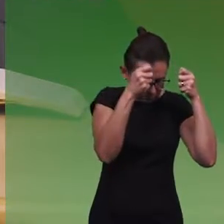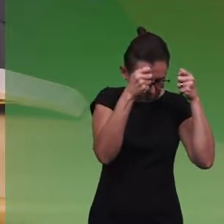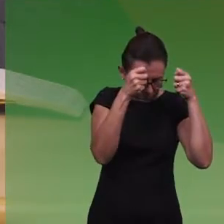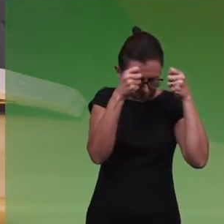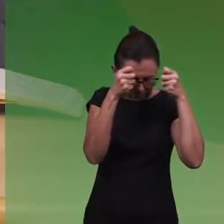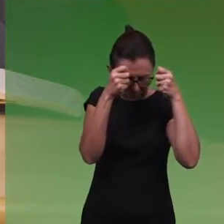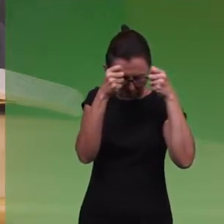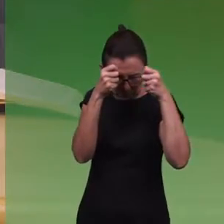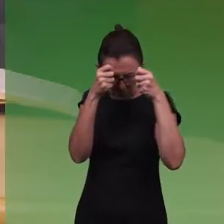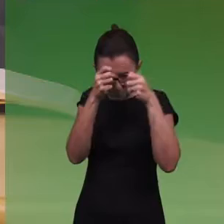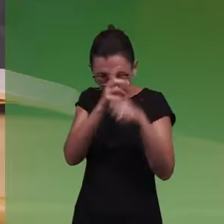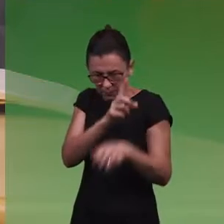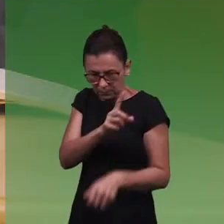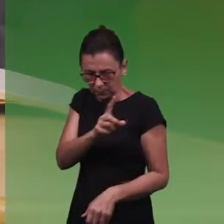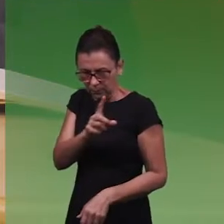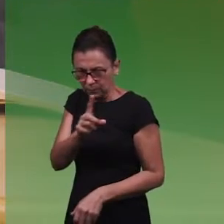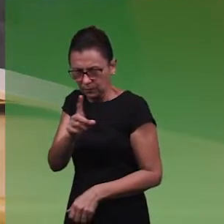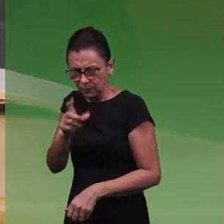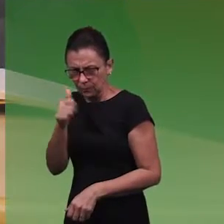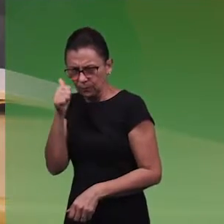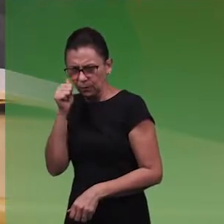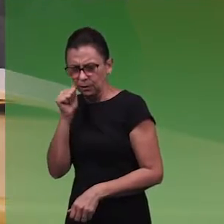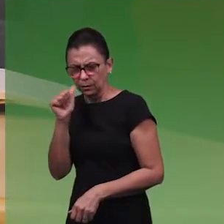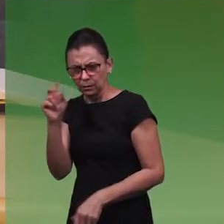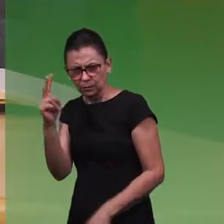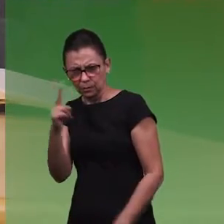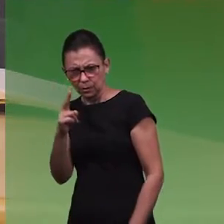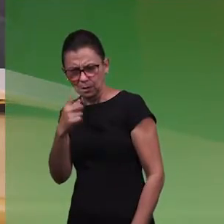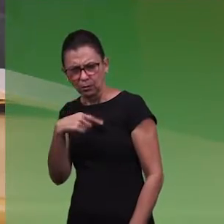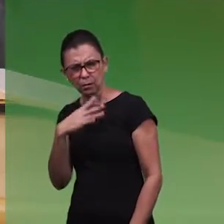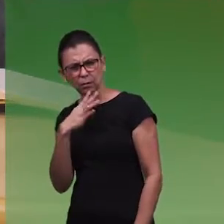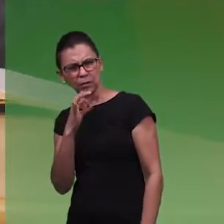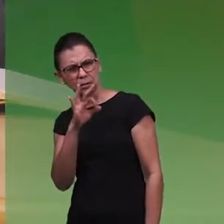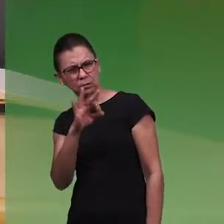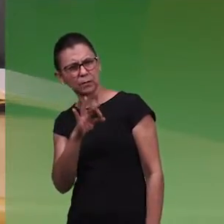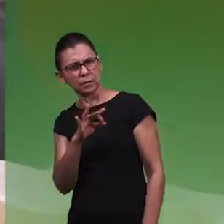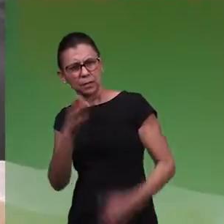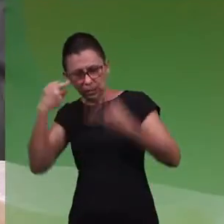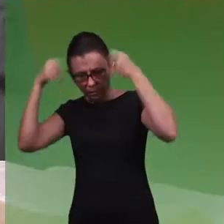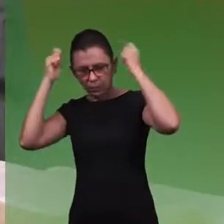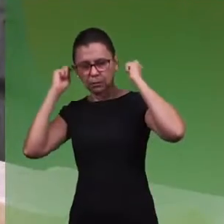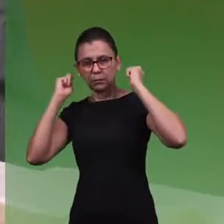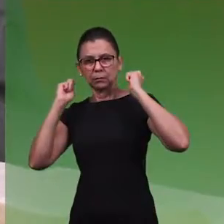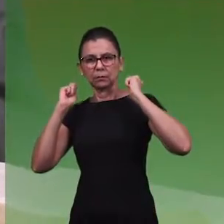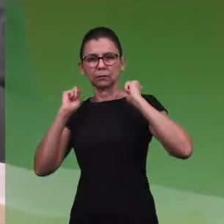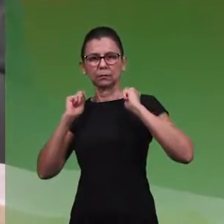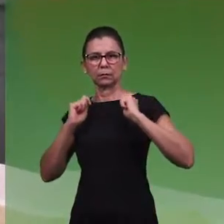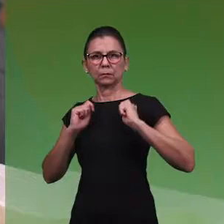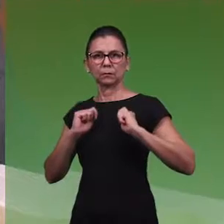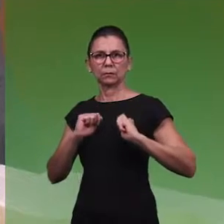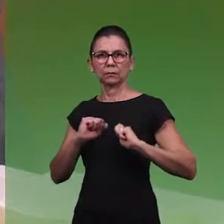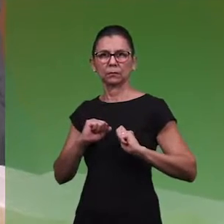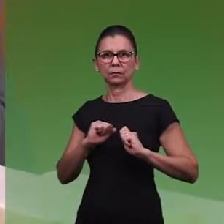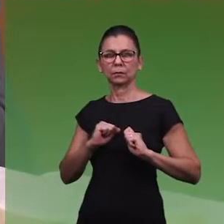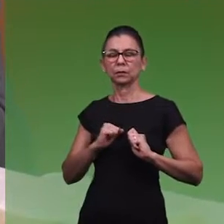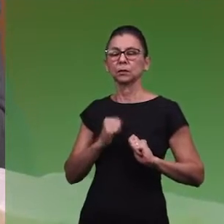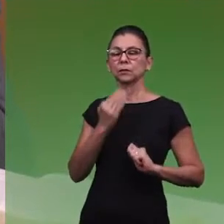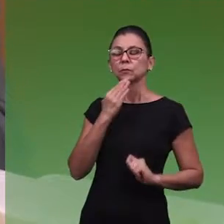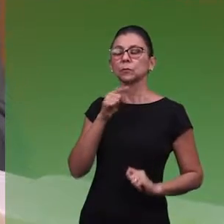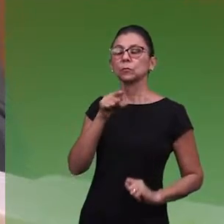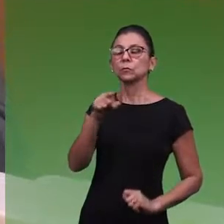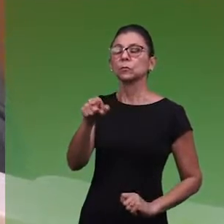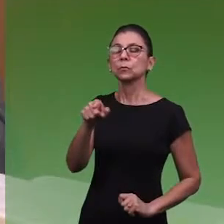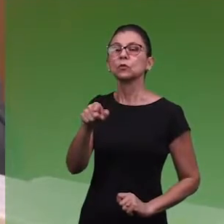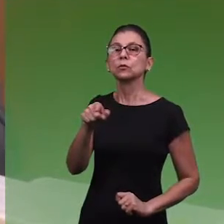reconheceu. Perguntou o que ele queria. Ele disse que queria que levantasse Samuel para falar com ele, porque Samuel